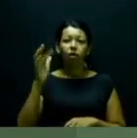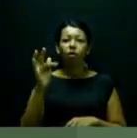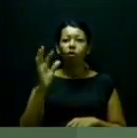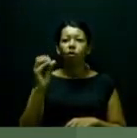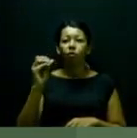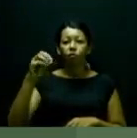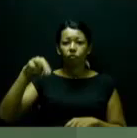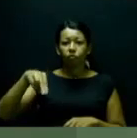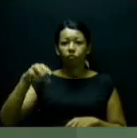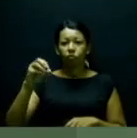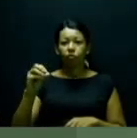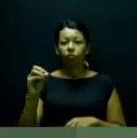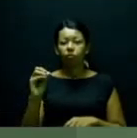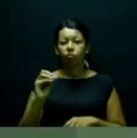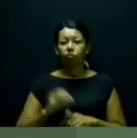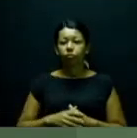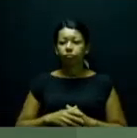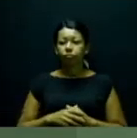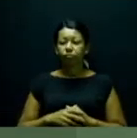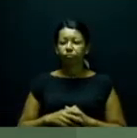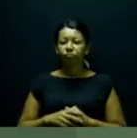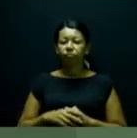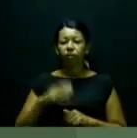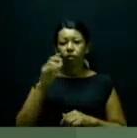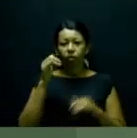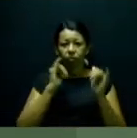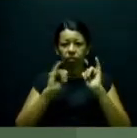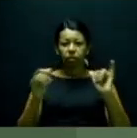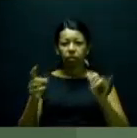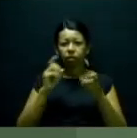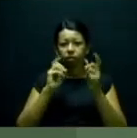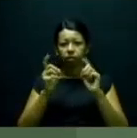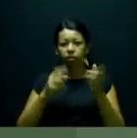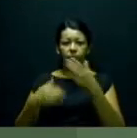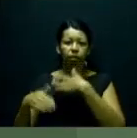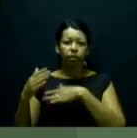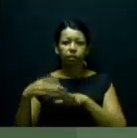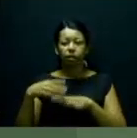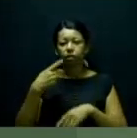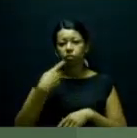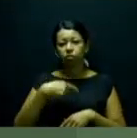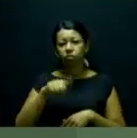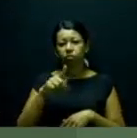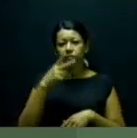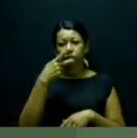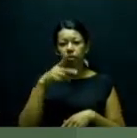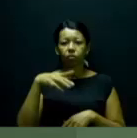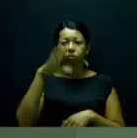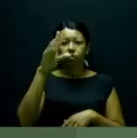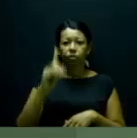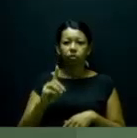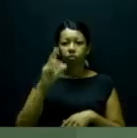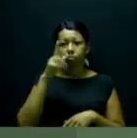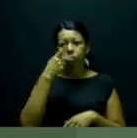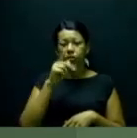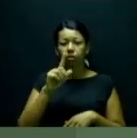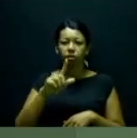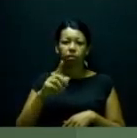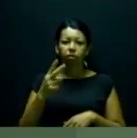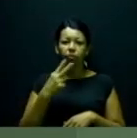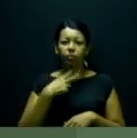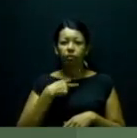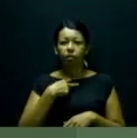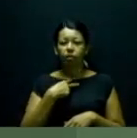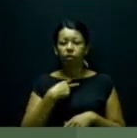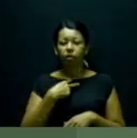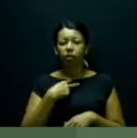aqui, a sessão passada, quando fiz o contato com o diretor, e ele disse que não poderia